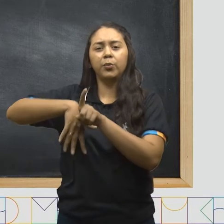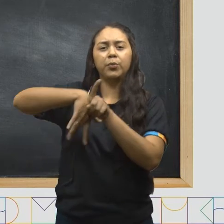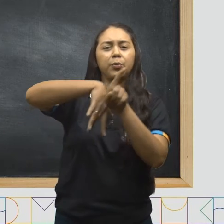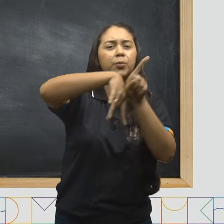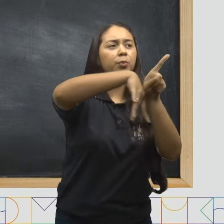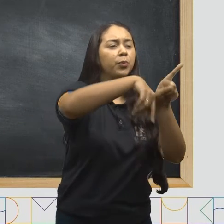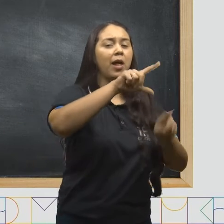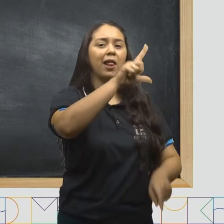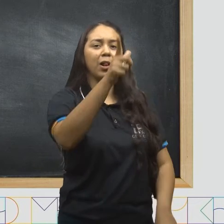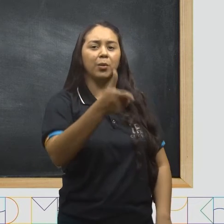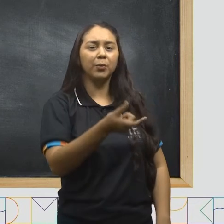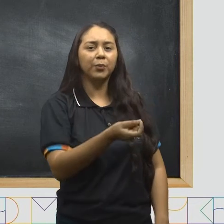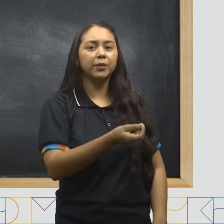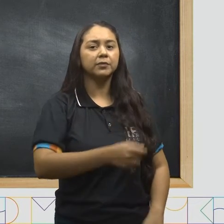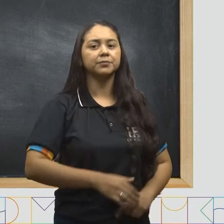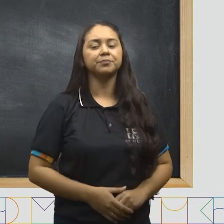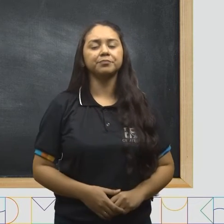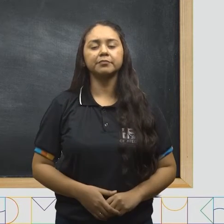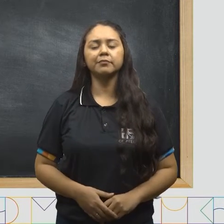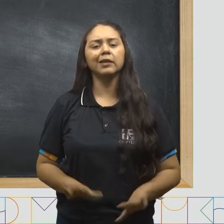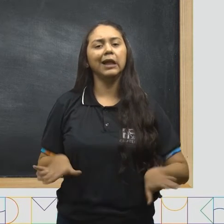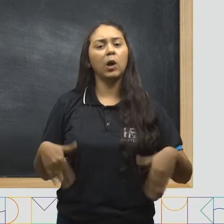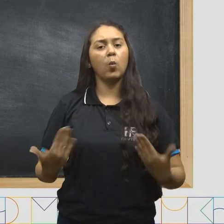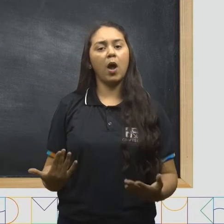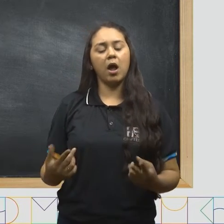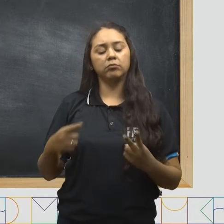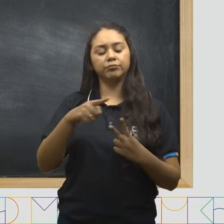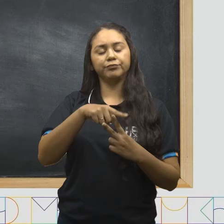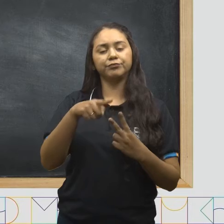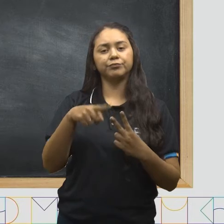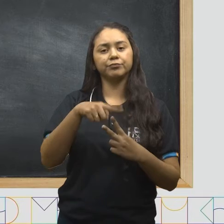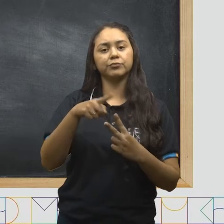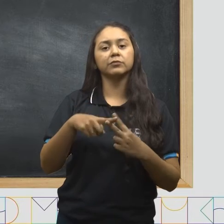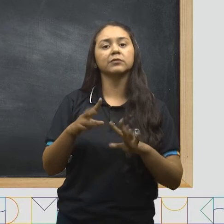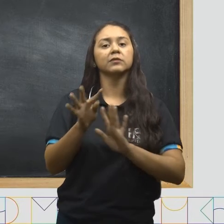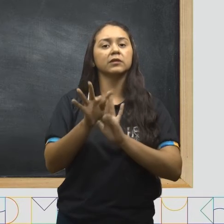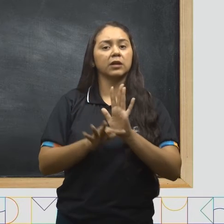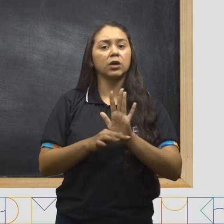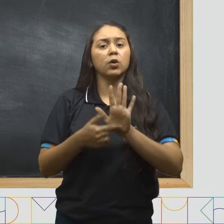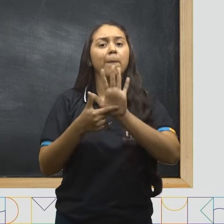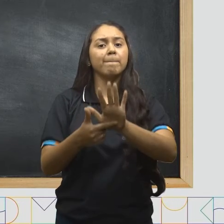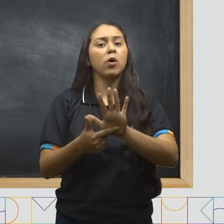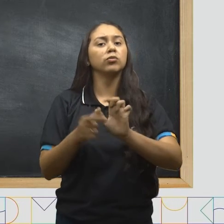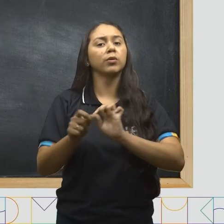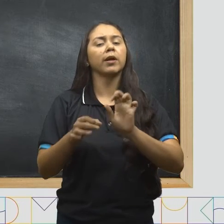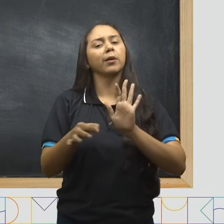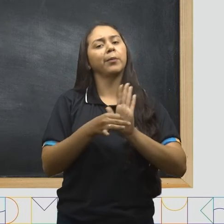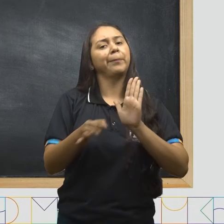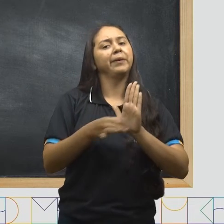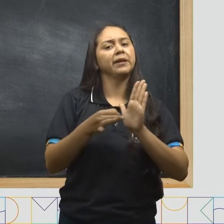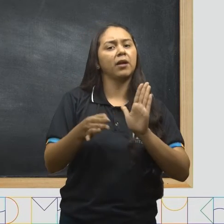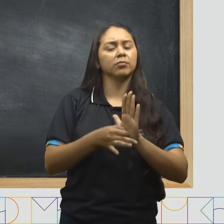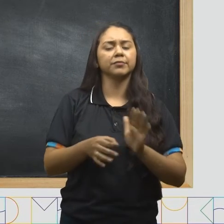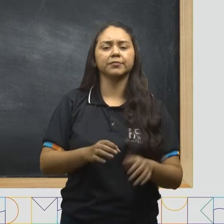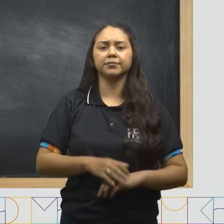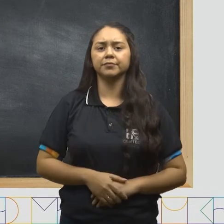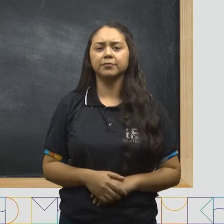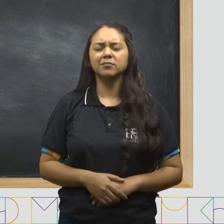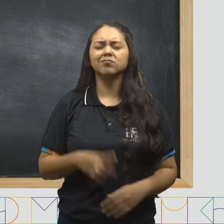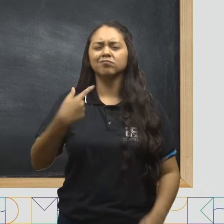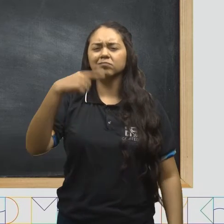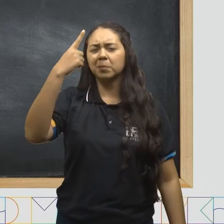Lua. Querido aluno, qual desses 2 textos apresenta uma